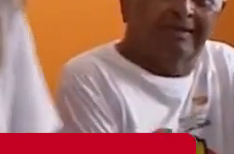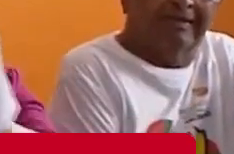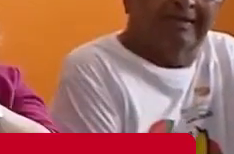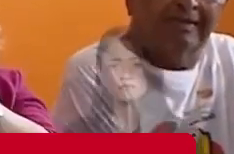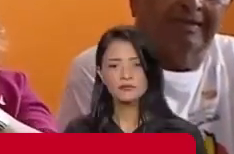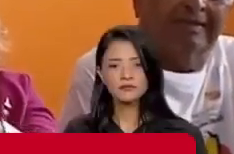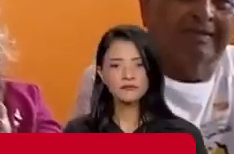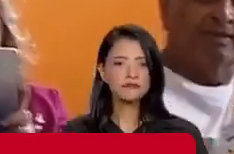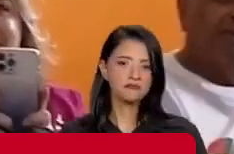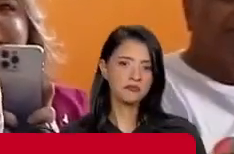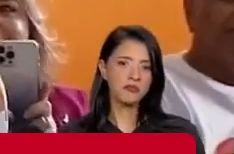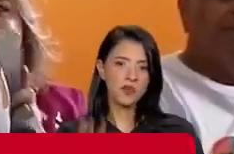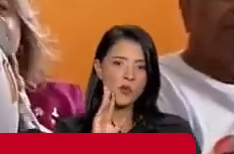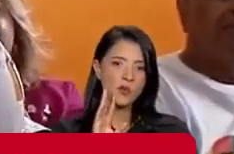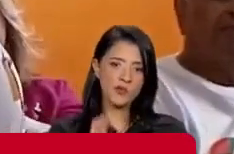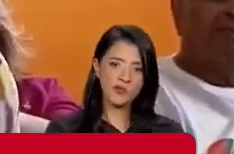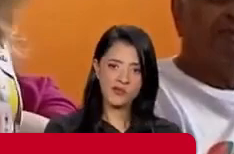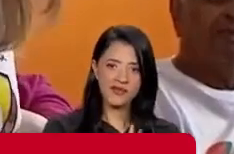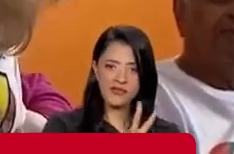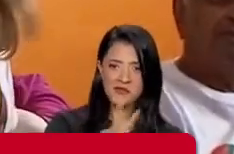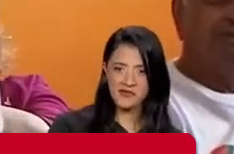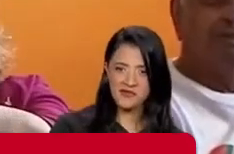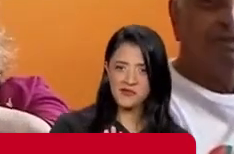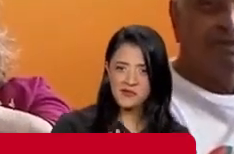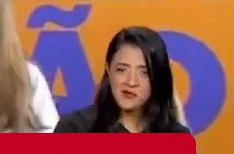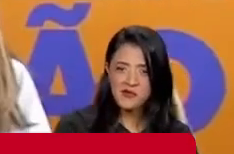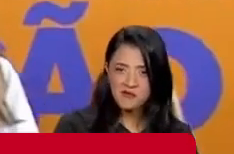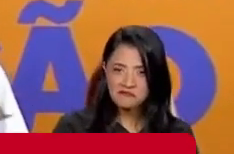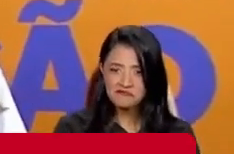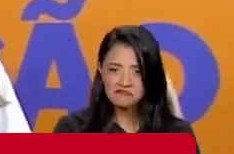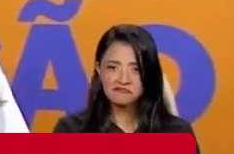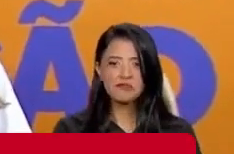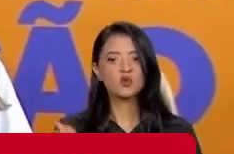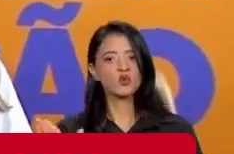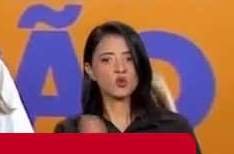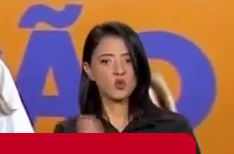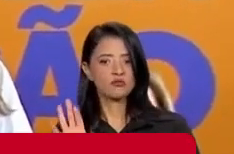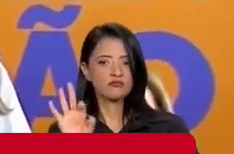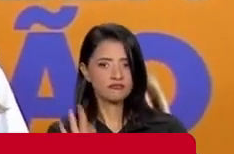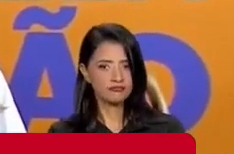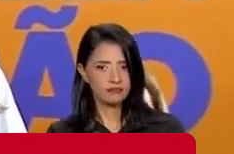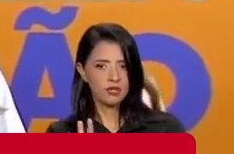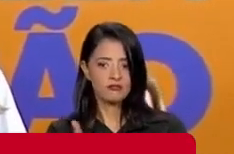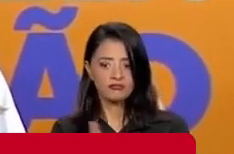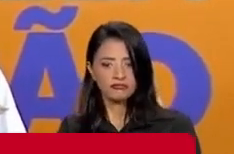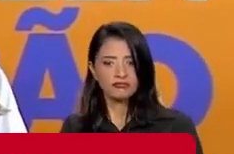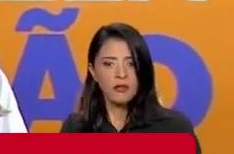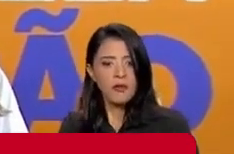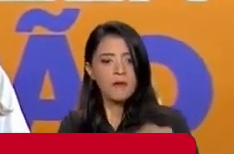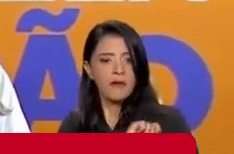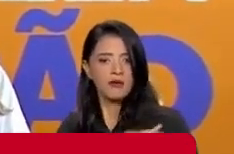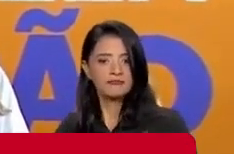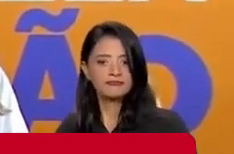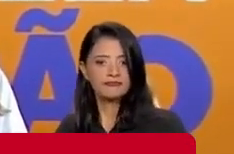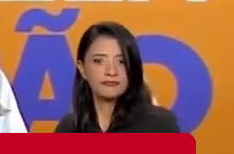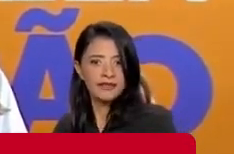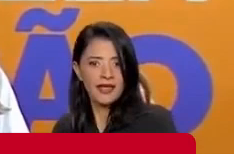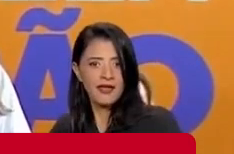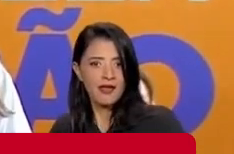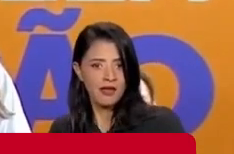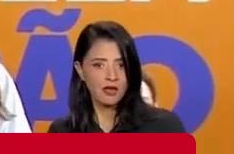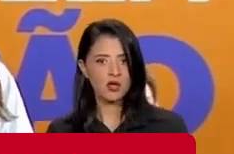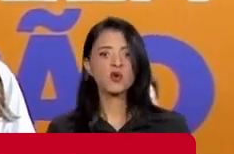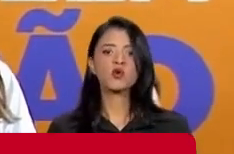Está aí o momento em que a TV Brasil mostra para você o presidente Lula se preparando para receber a dose de reforço da